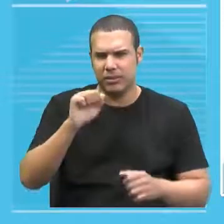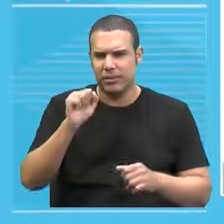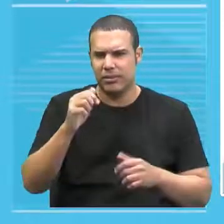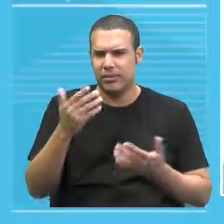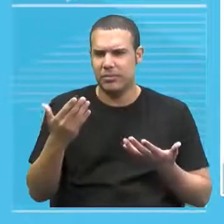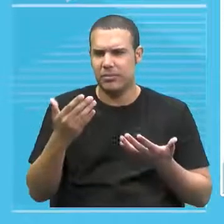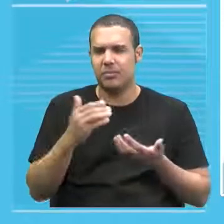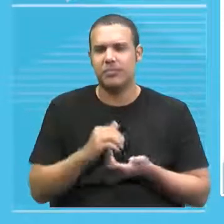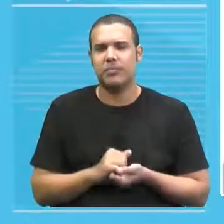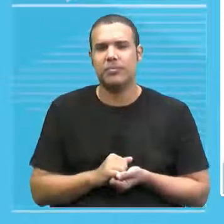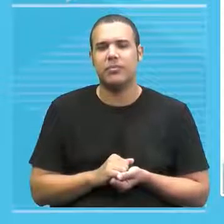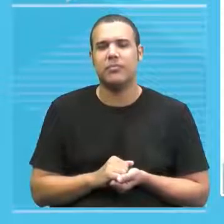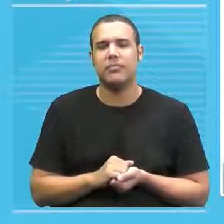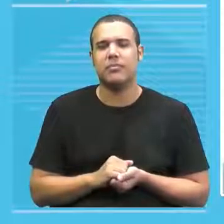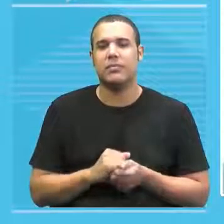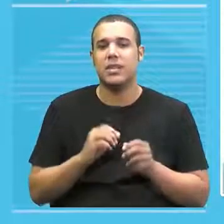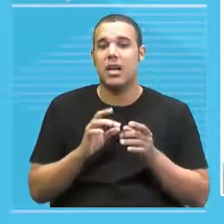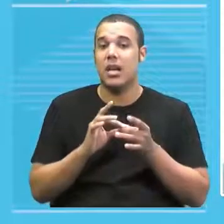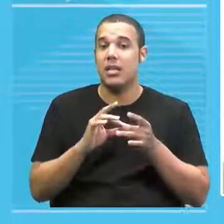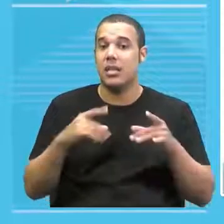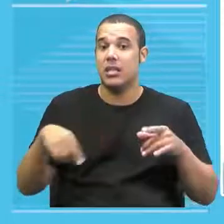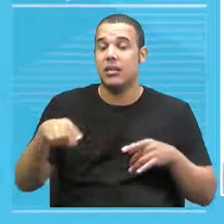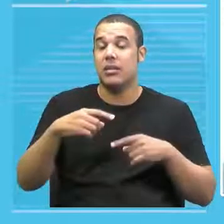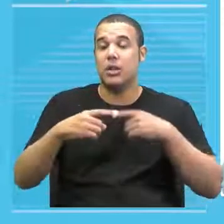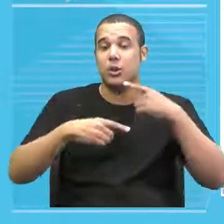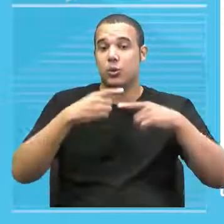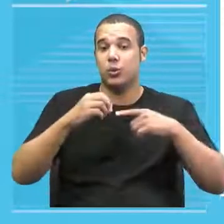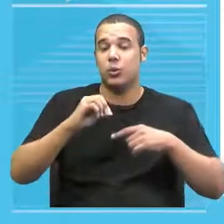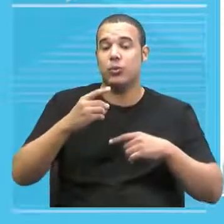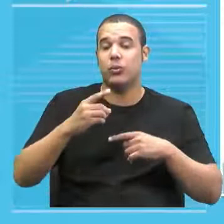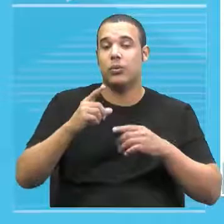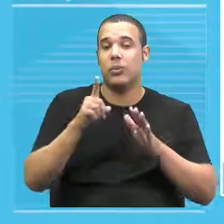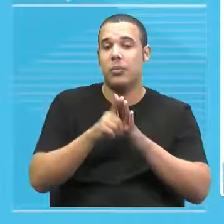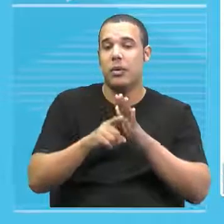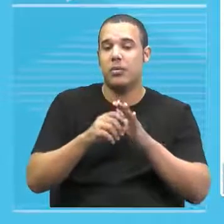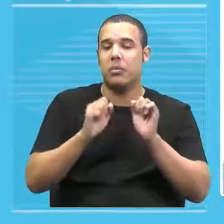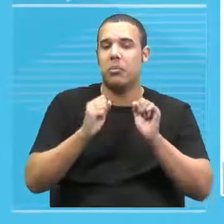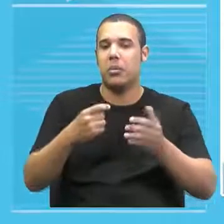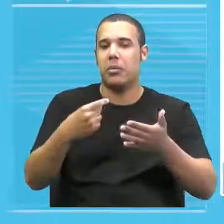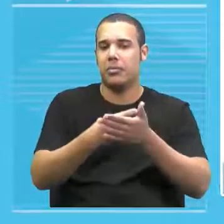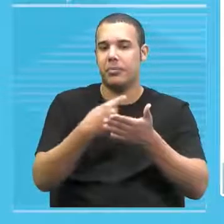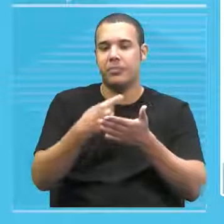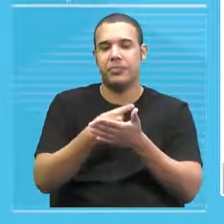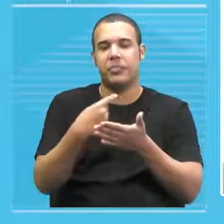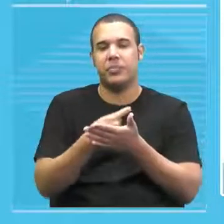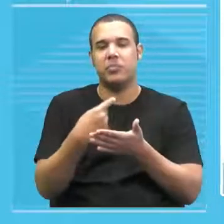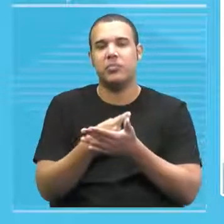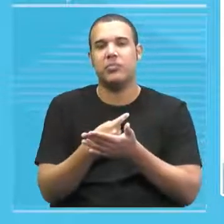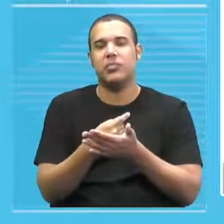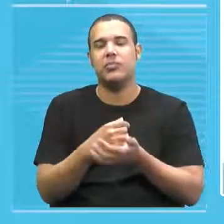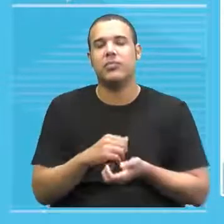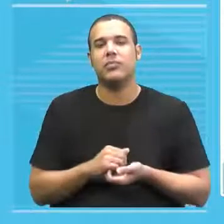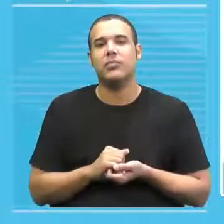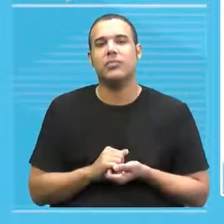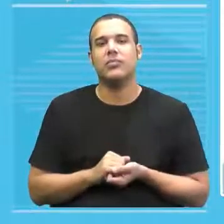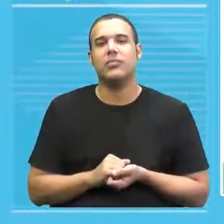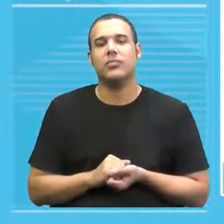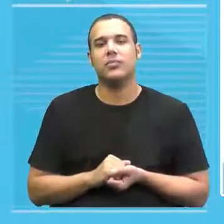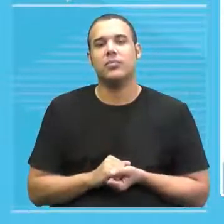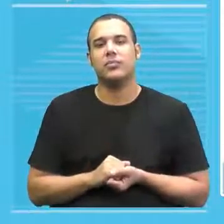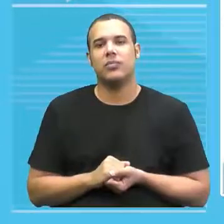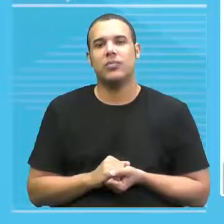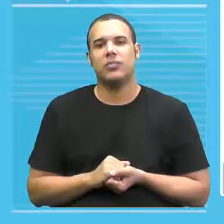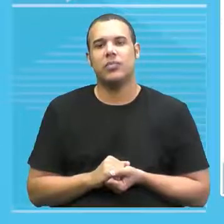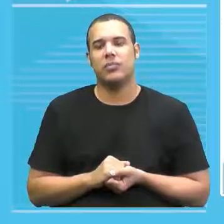ou não por favor fiquem à vontade Oi gente dúvidas exemplos observações que vocês queiram fazer pelo chat a